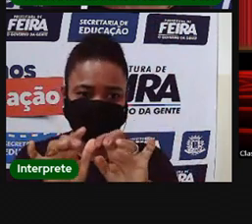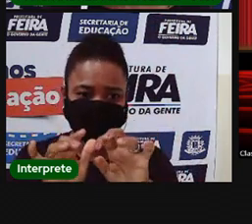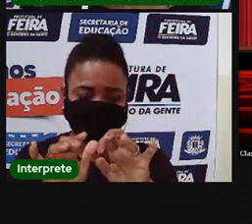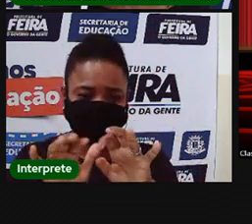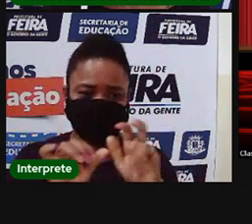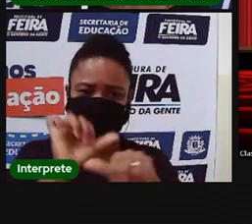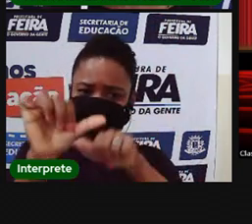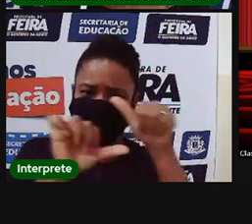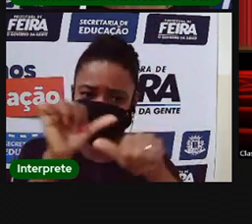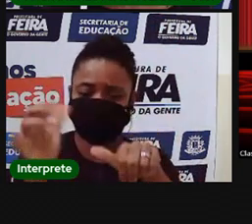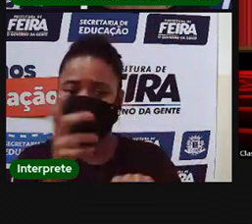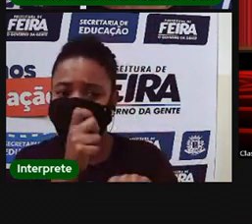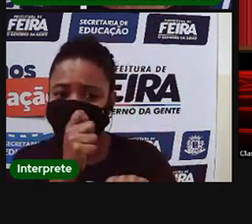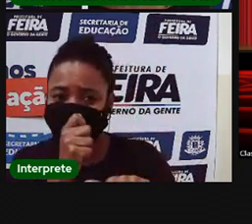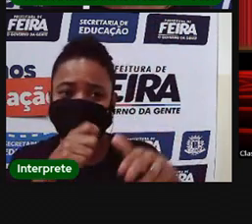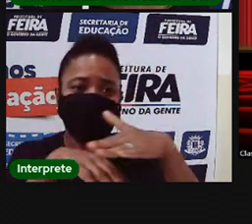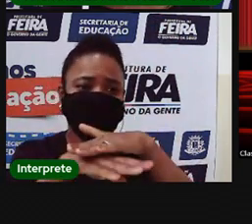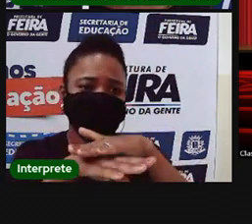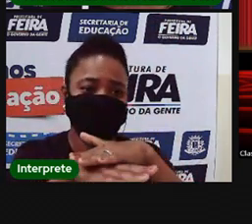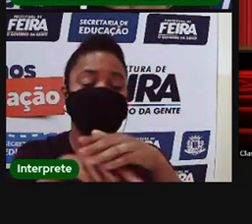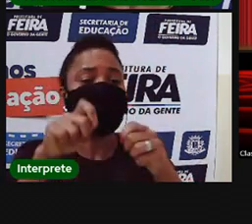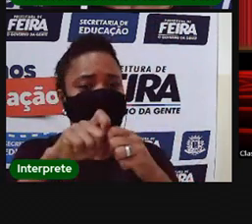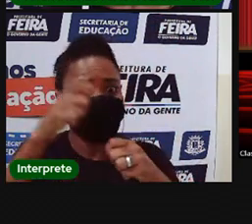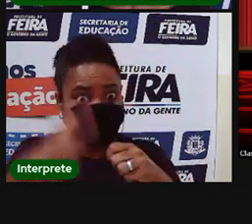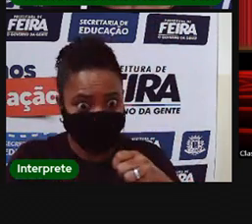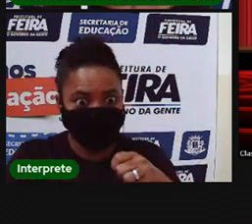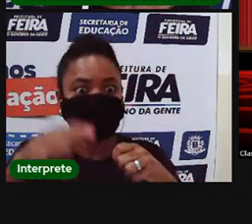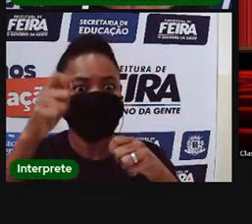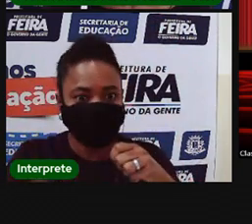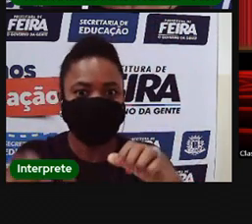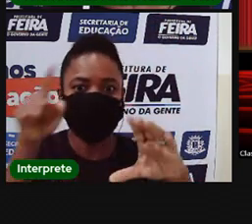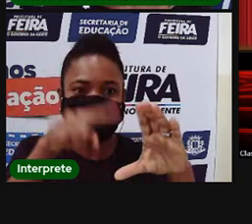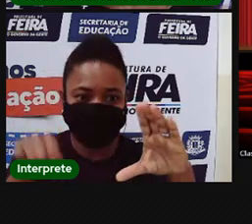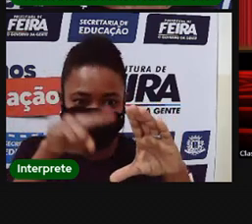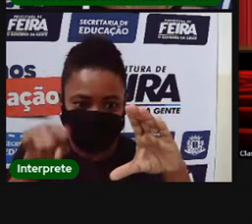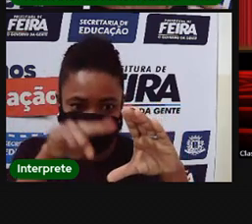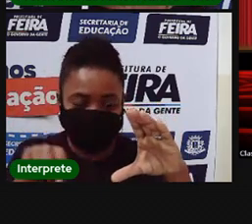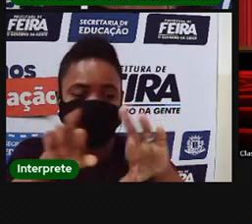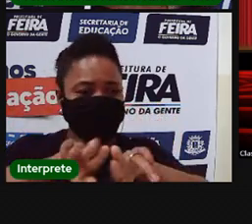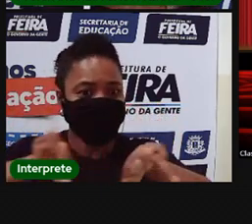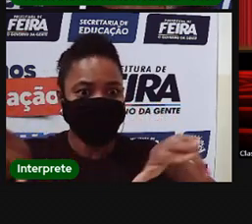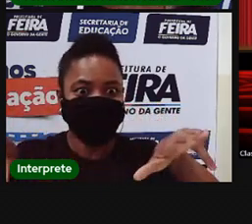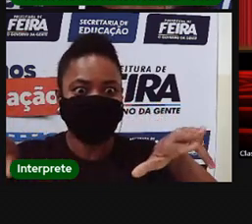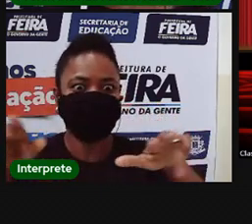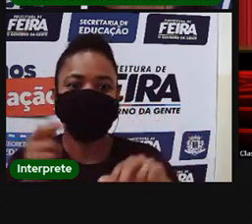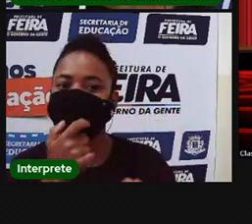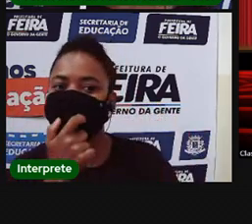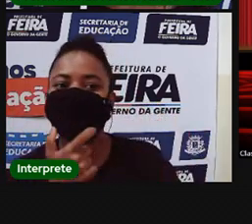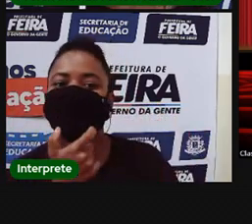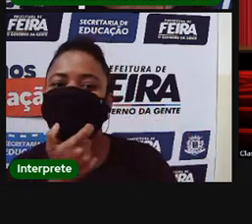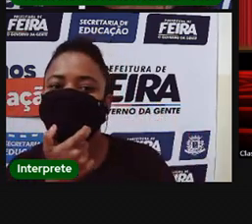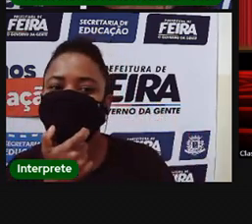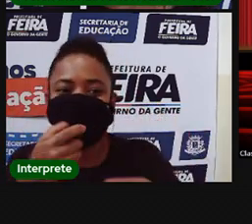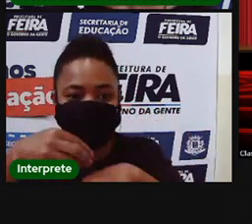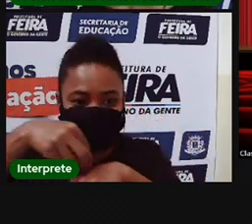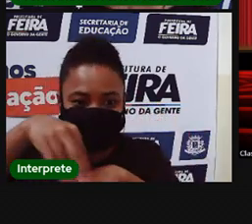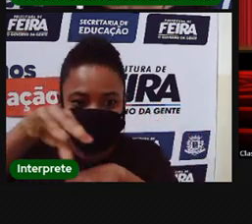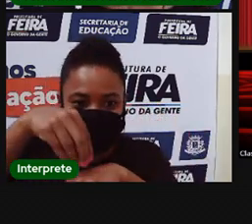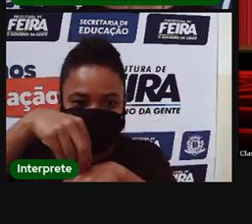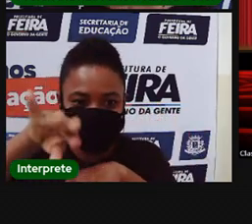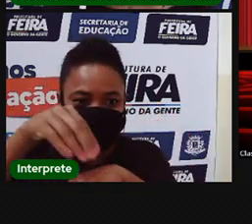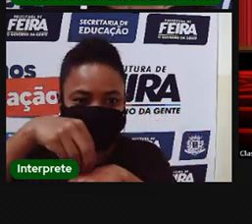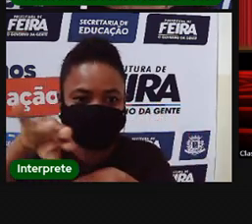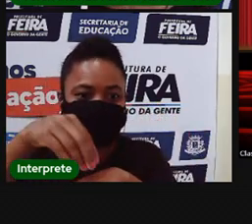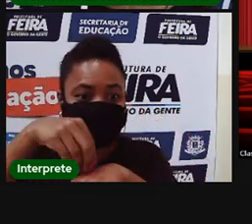você pode salvar, você pode fazer uma nova roleta. Share, que você pode compartilhar com outras pessoas, tá? Então